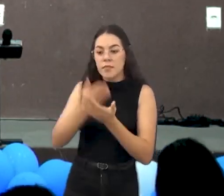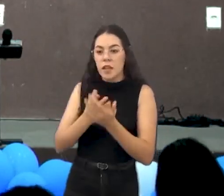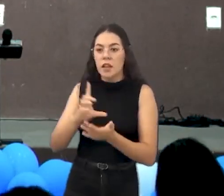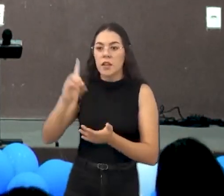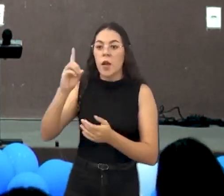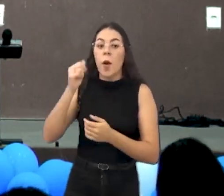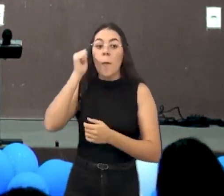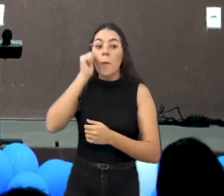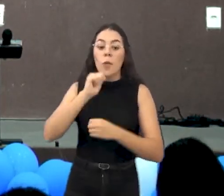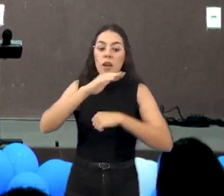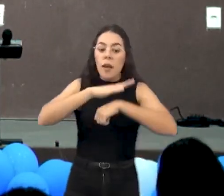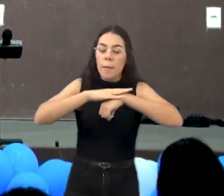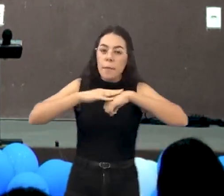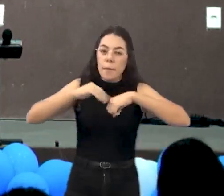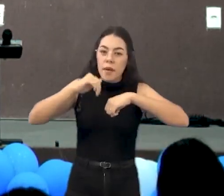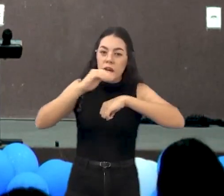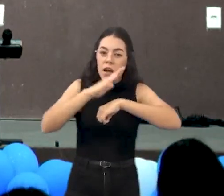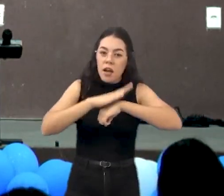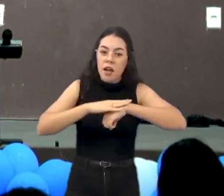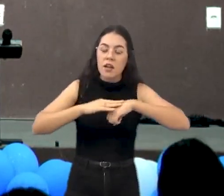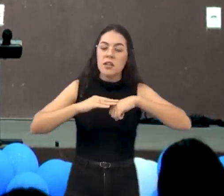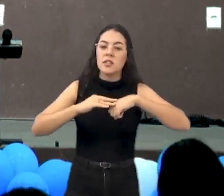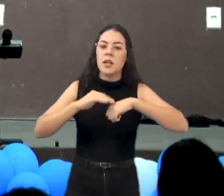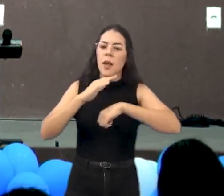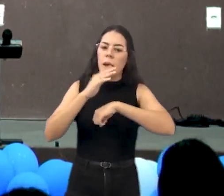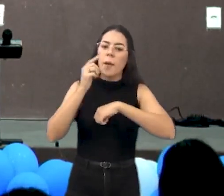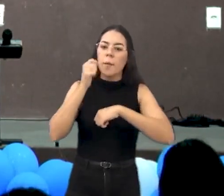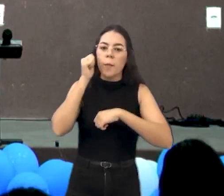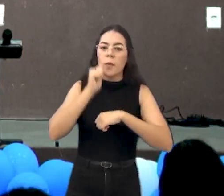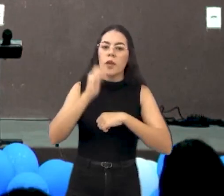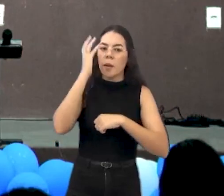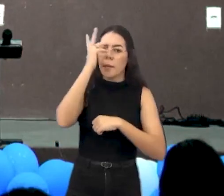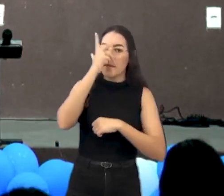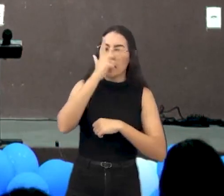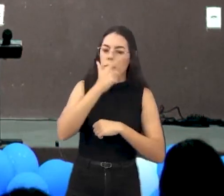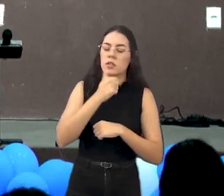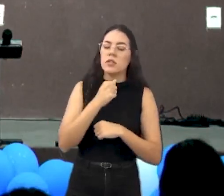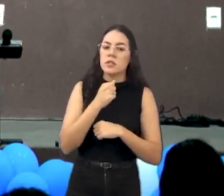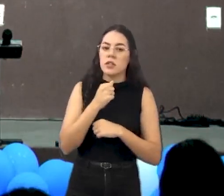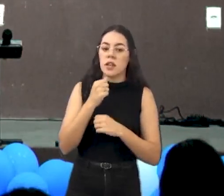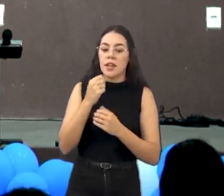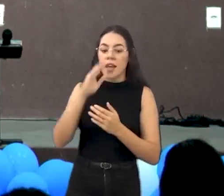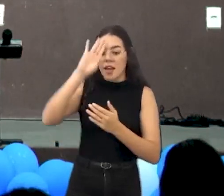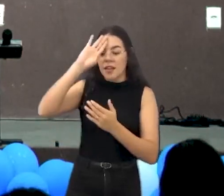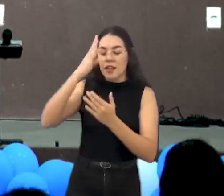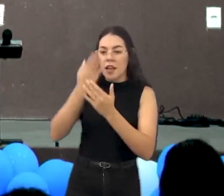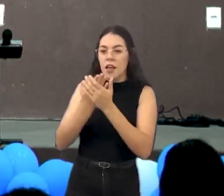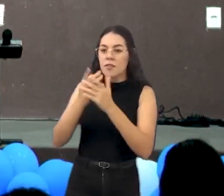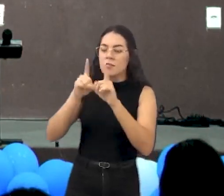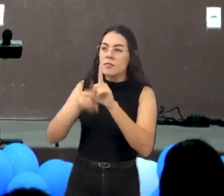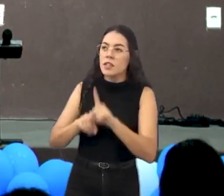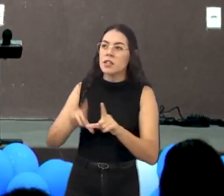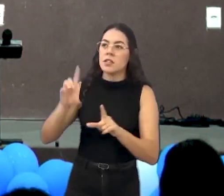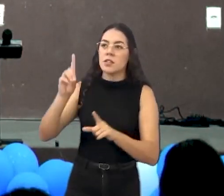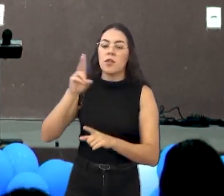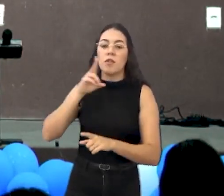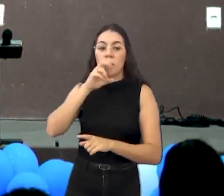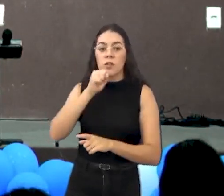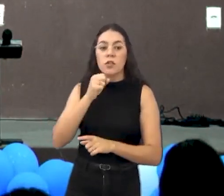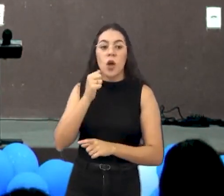Mulheres mansas são mulheres belas por sua modéstia e confiança no Senhor, fortes no poder de Deus.